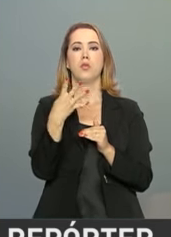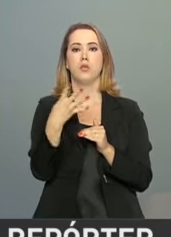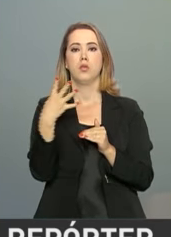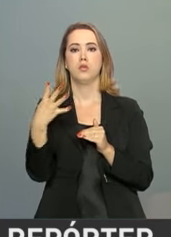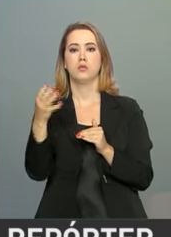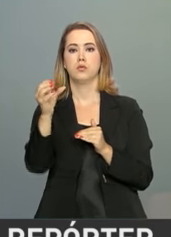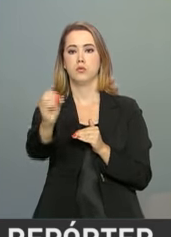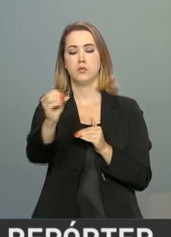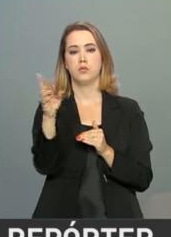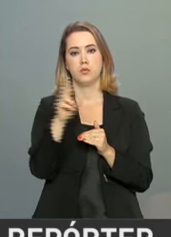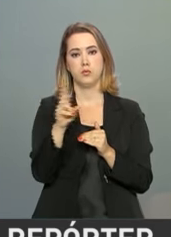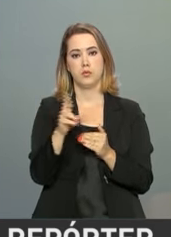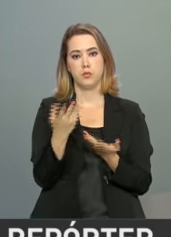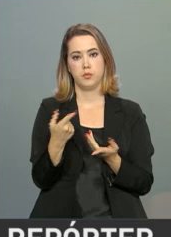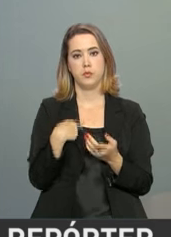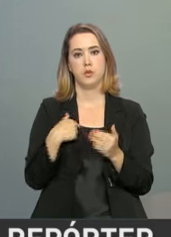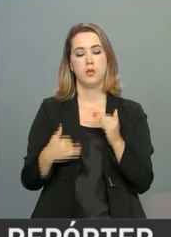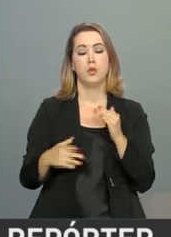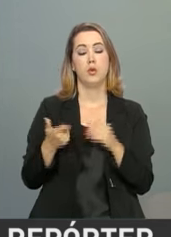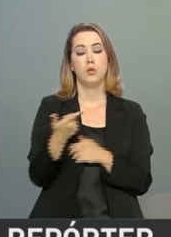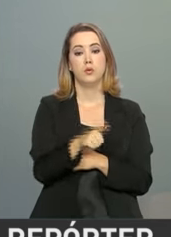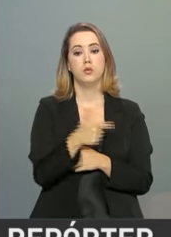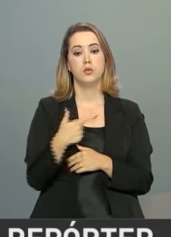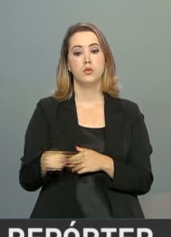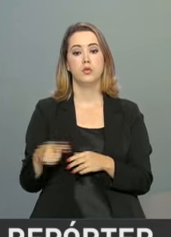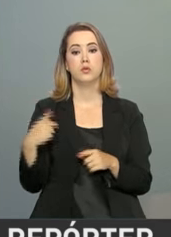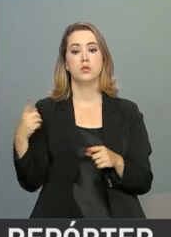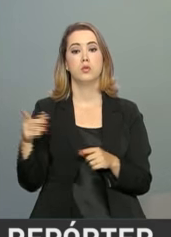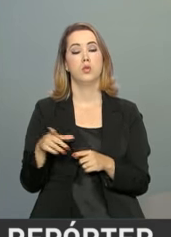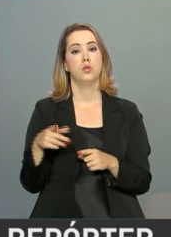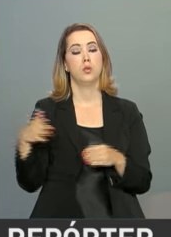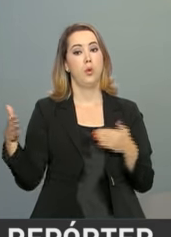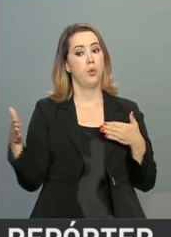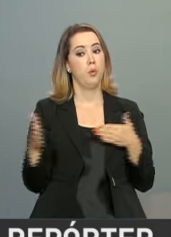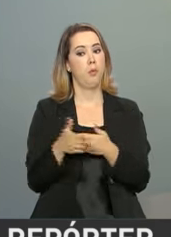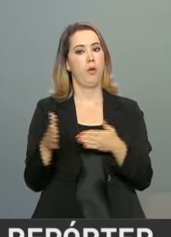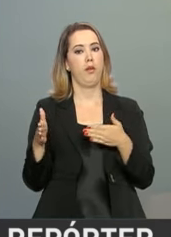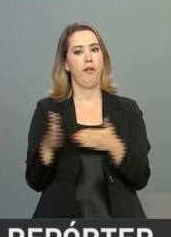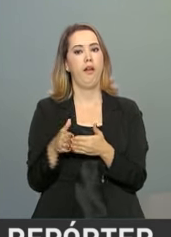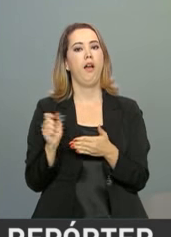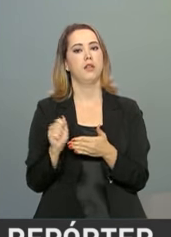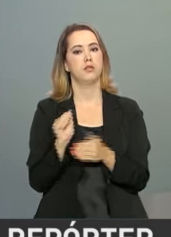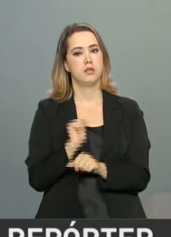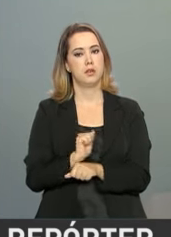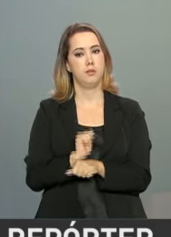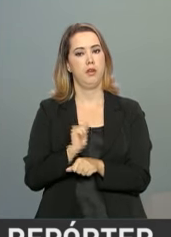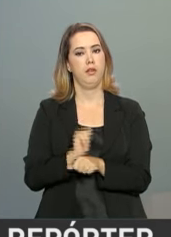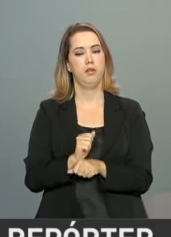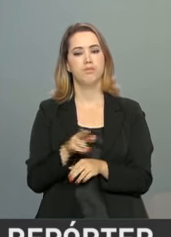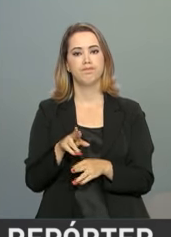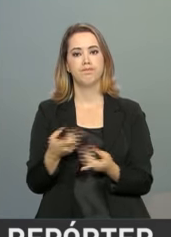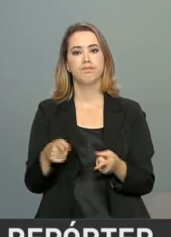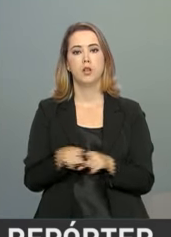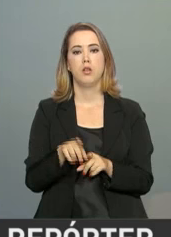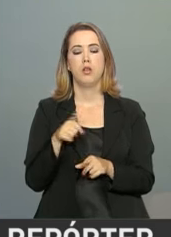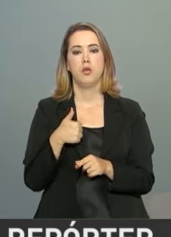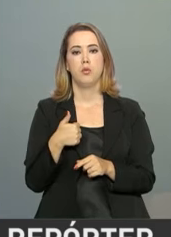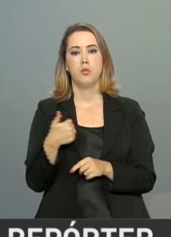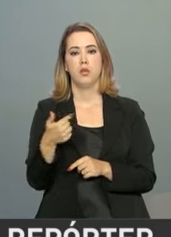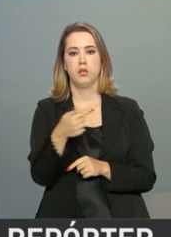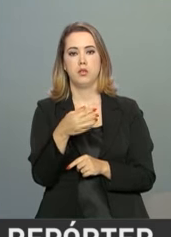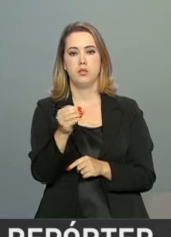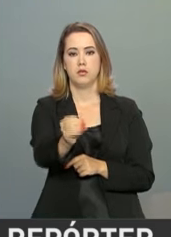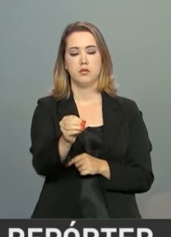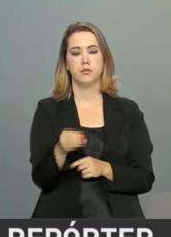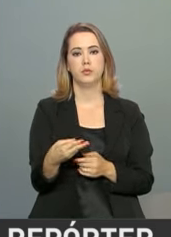R$ 654.000 foram bloqueados porque a renda dessas famílias ficou entre R$ 170